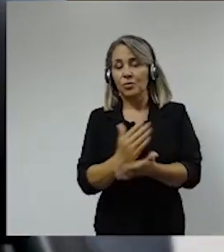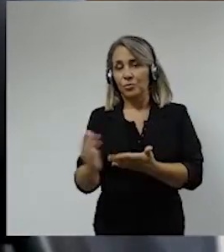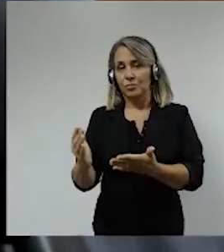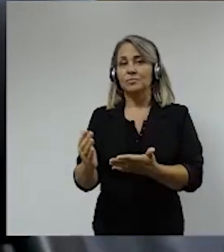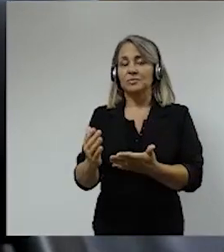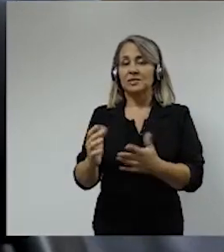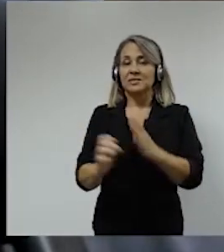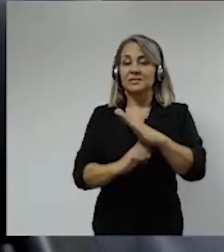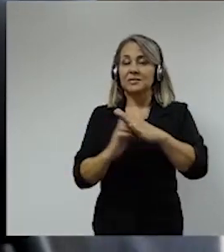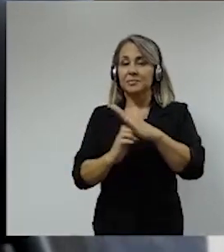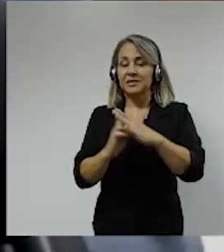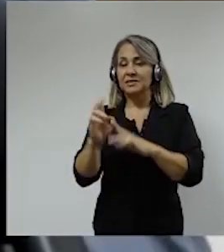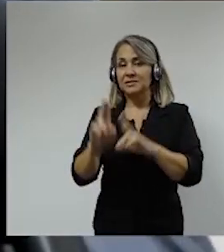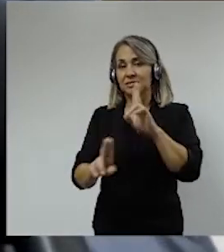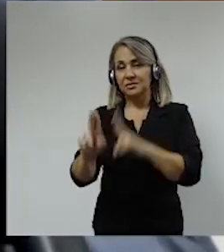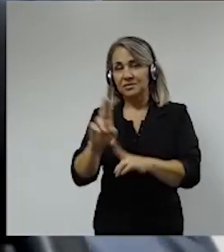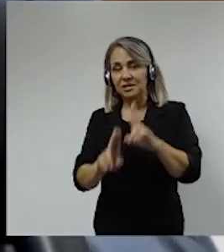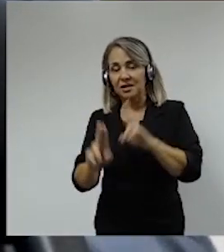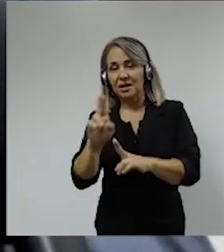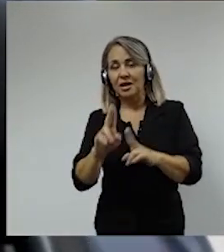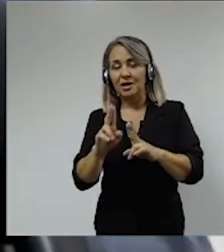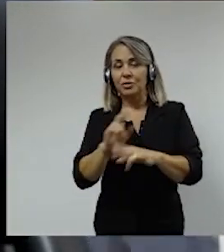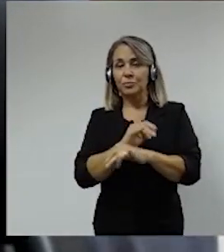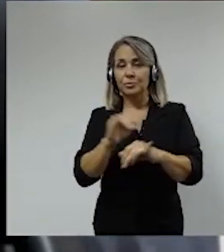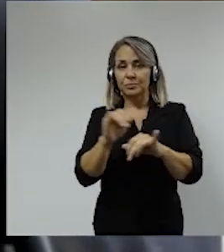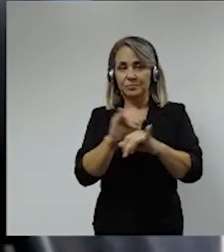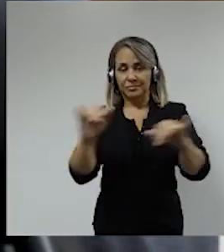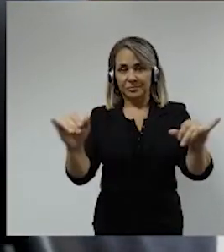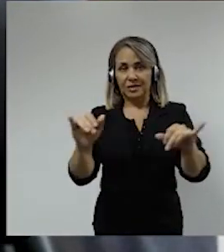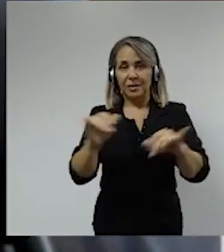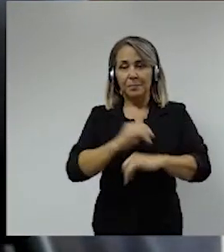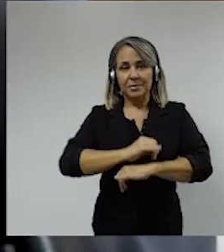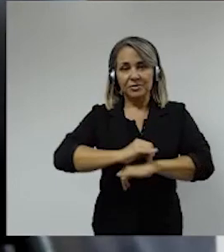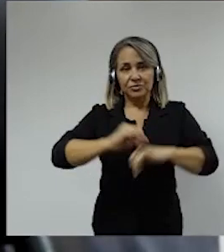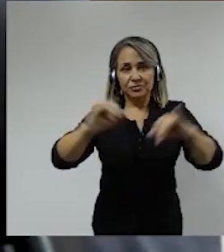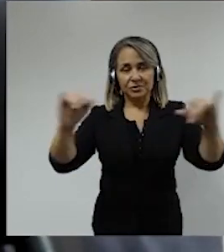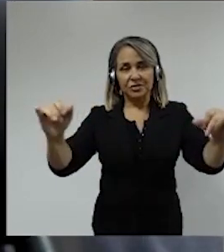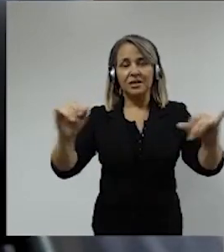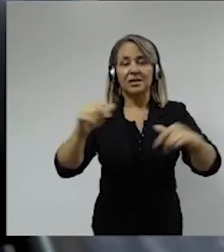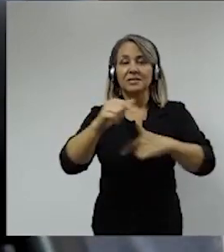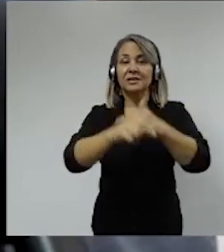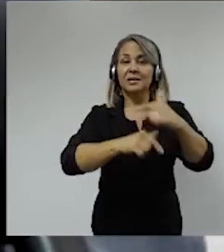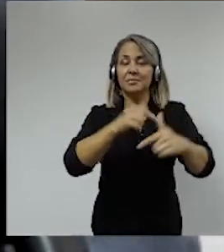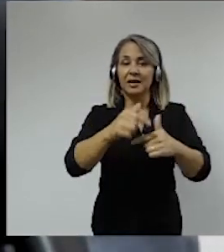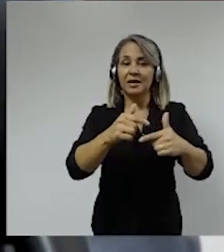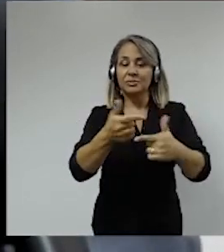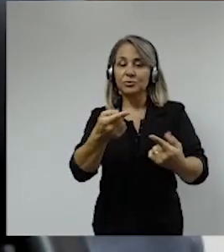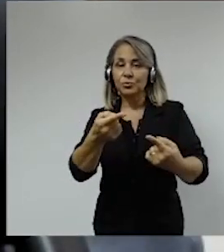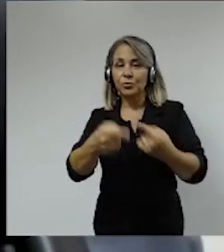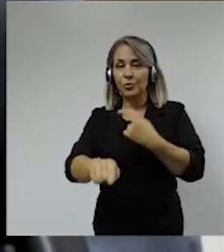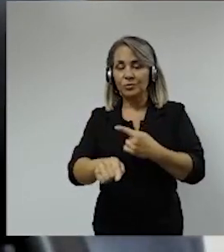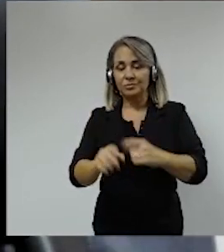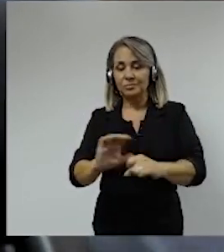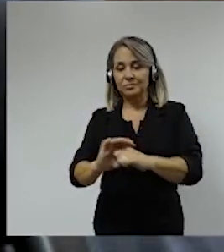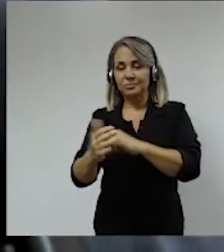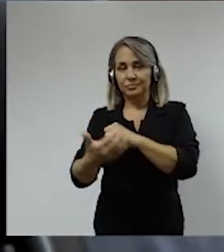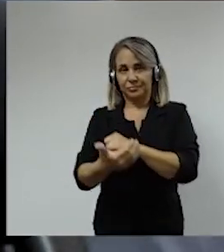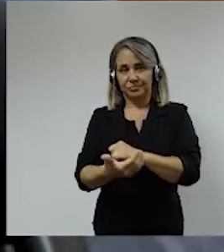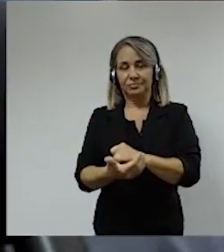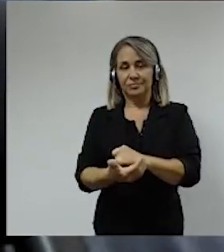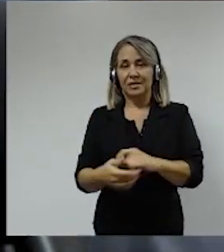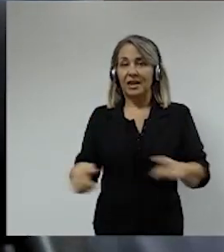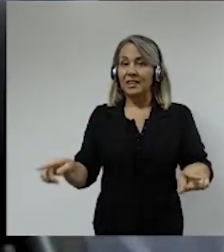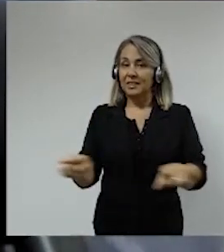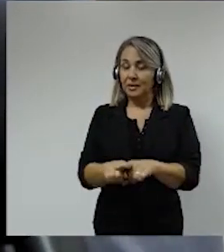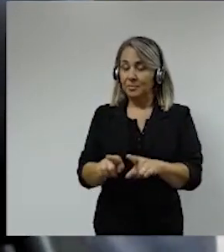publicidade, que utilizaram meios de publicidade para divulgar campanhas de combate à Covid-19. E,